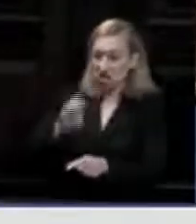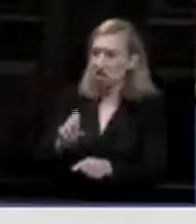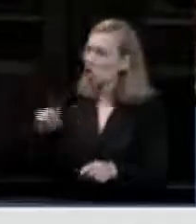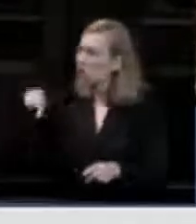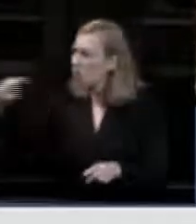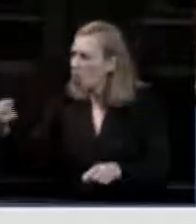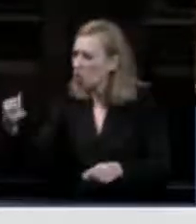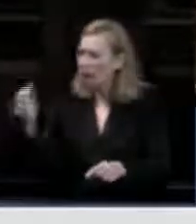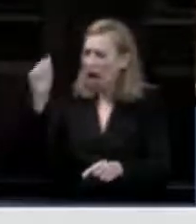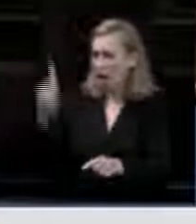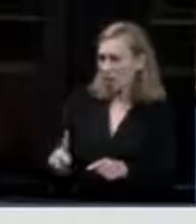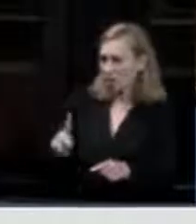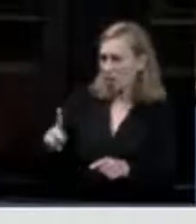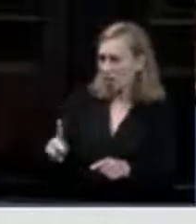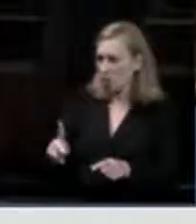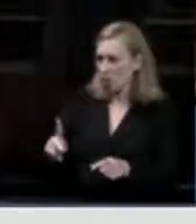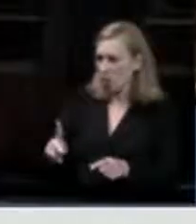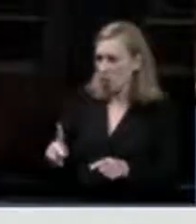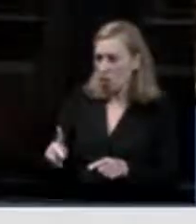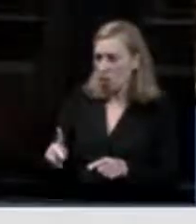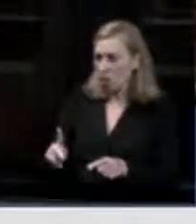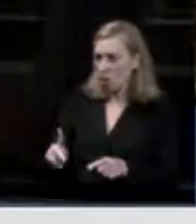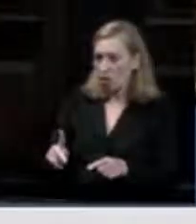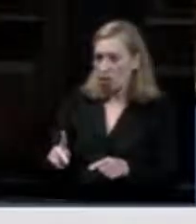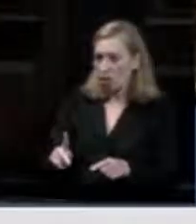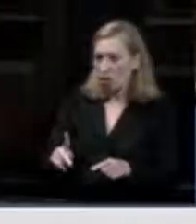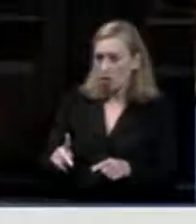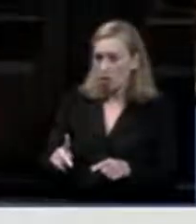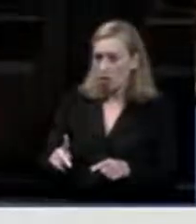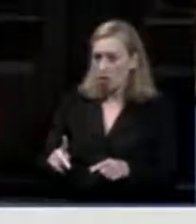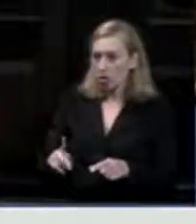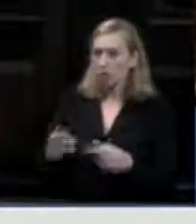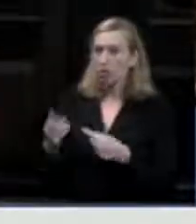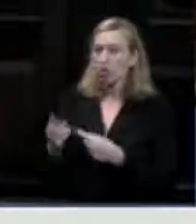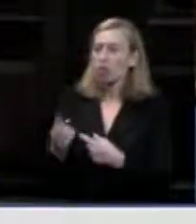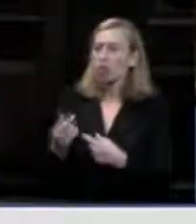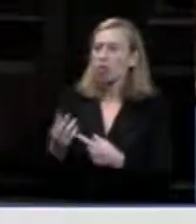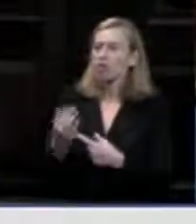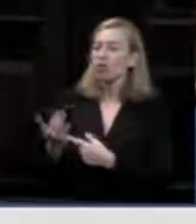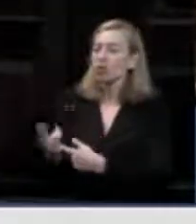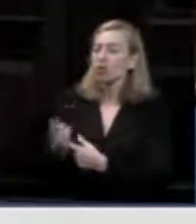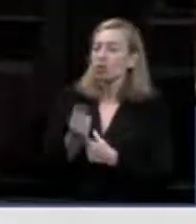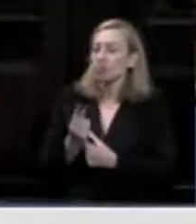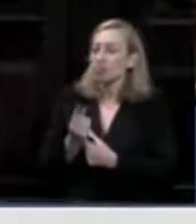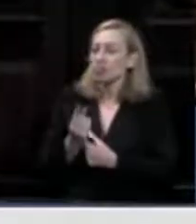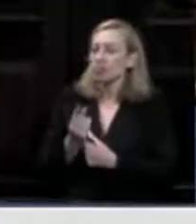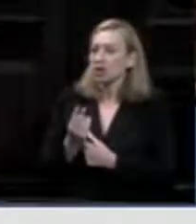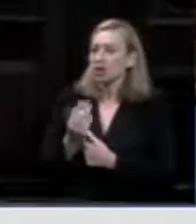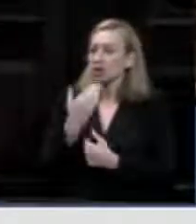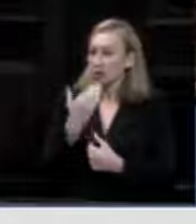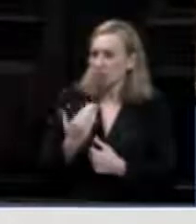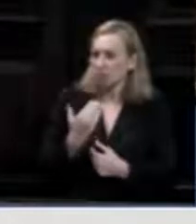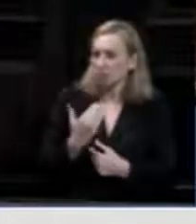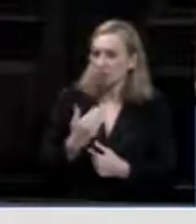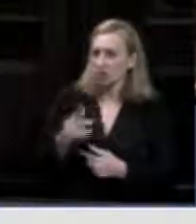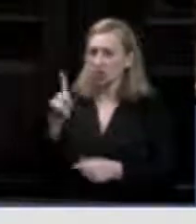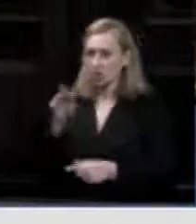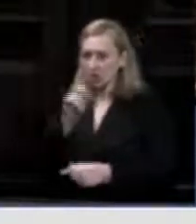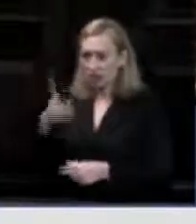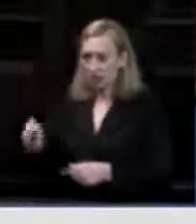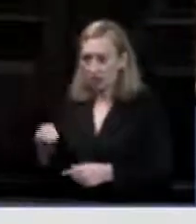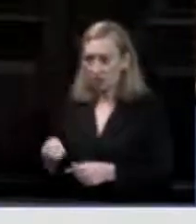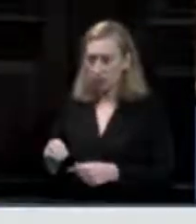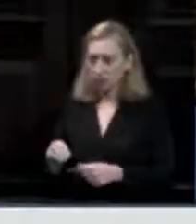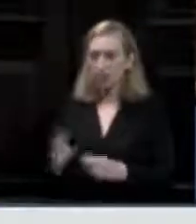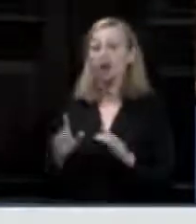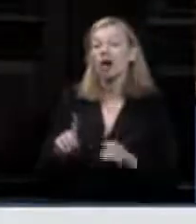parlamentares, aprovou as contas de Pezão, que não investiu o mínimo em educação e saúde. Não com os nossos votos, mas infelizmente com o voto